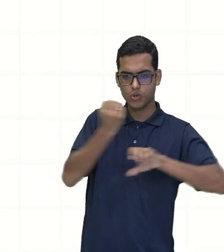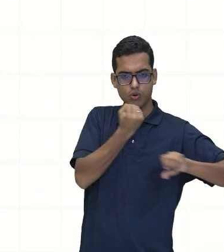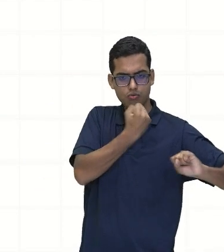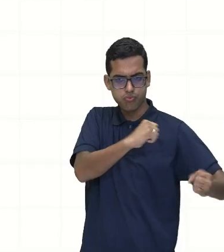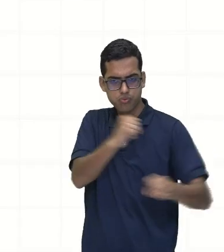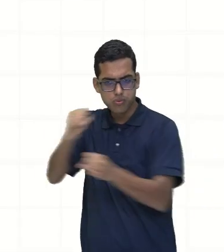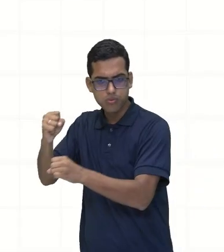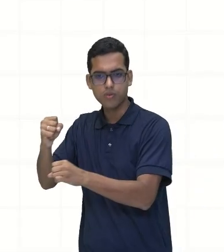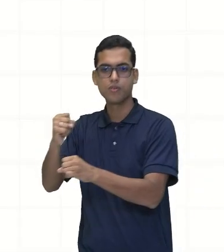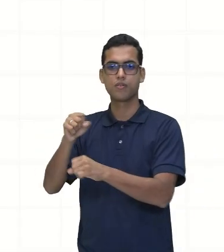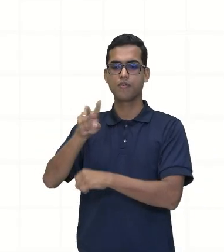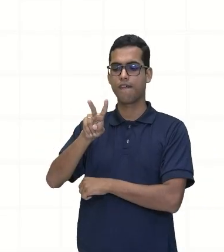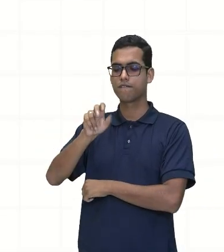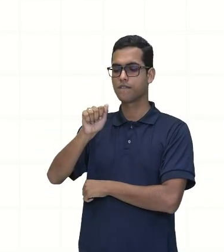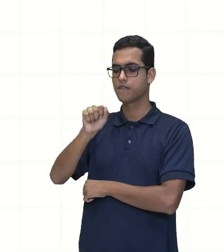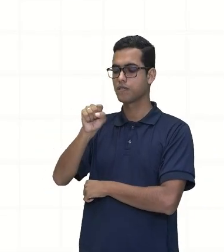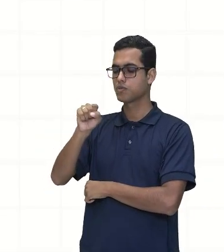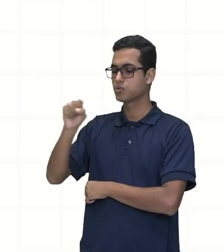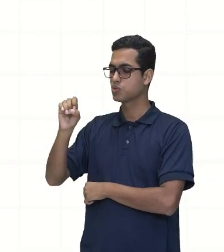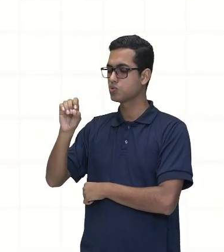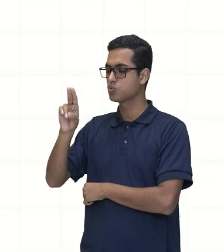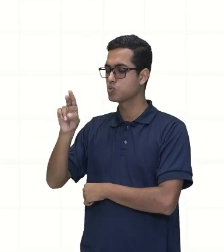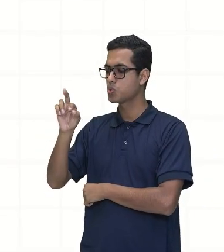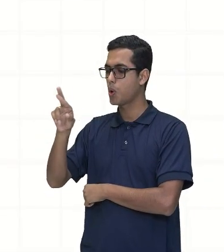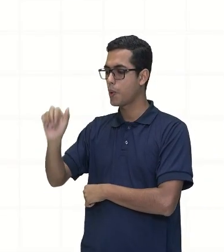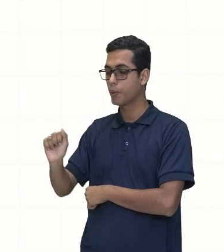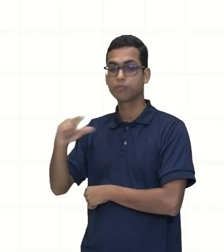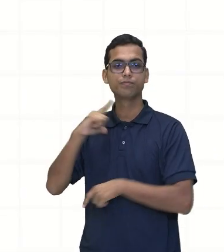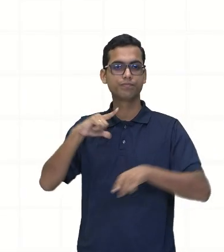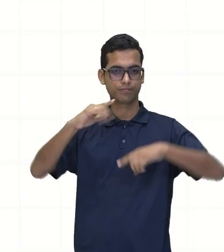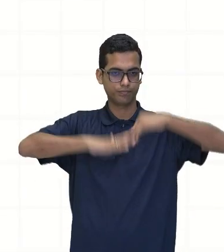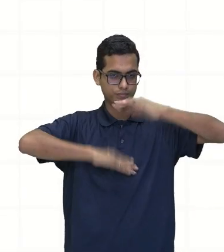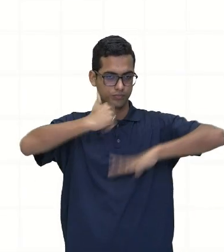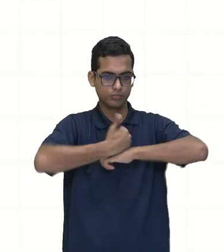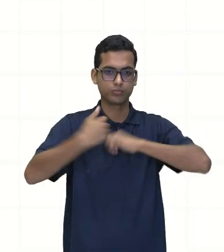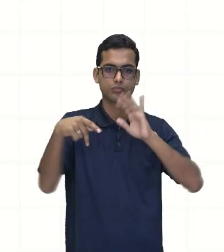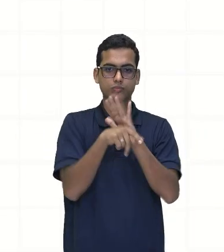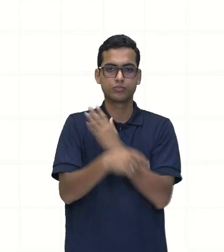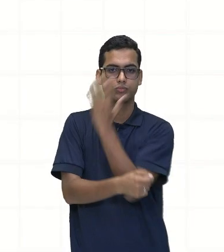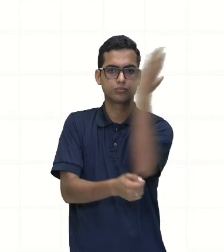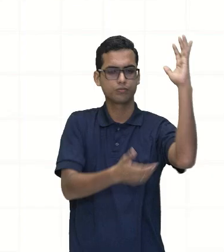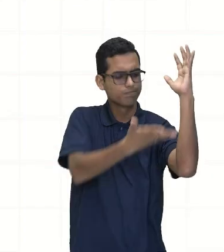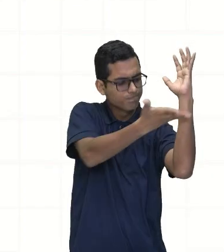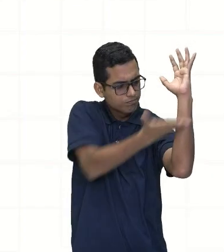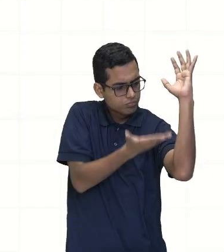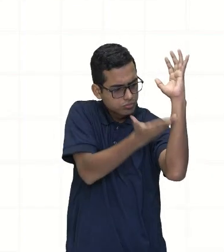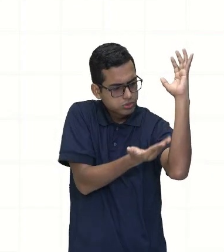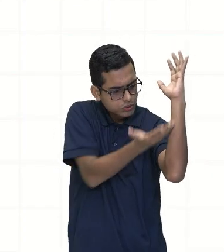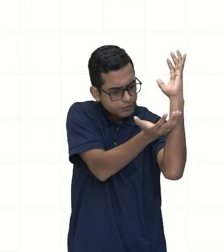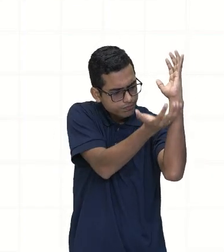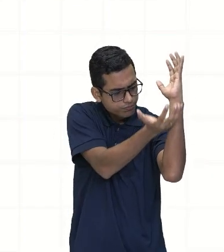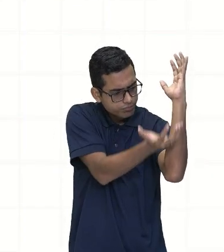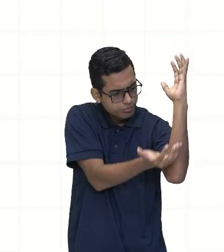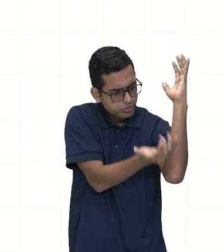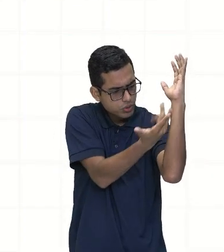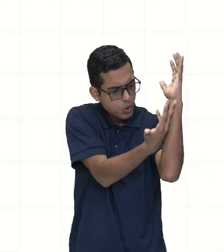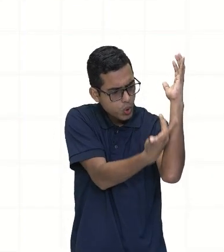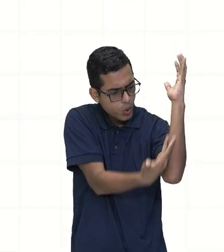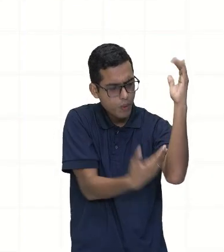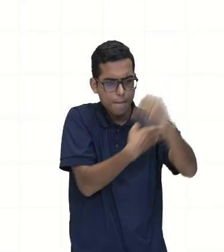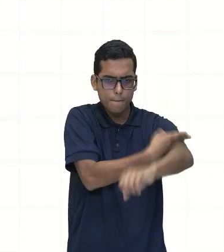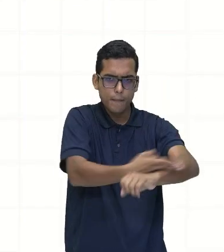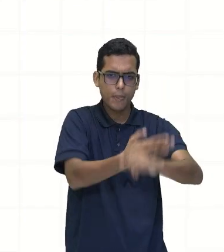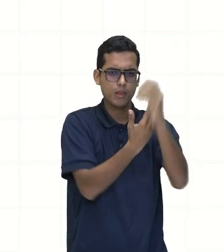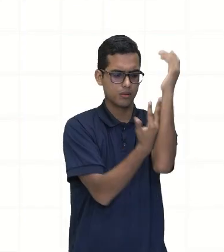seringueiros, né, que eles surgiram ali durante a era da extração da borracha, na região da Amazônia. Muitos migrantes nordestinos, né,